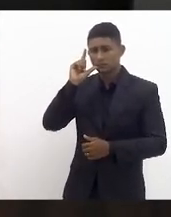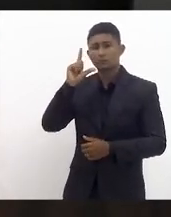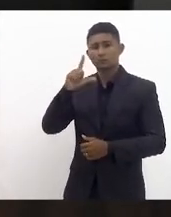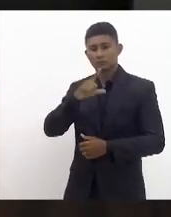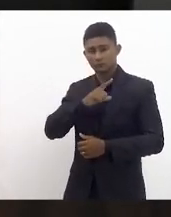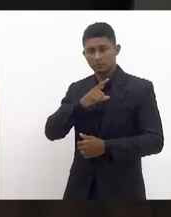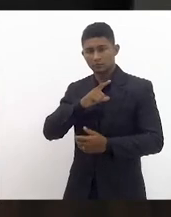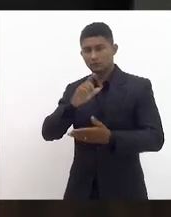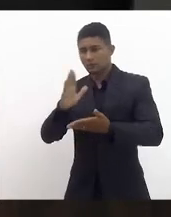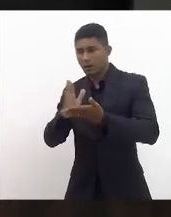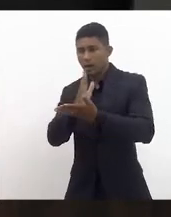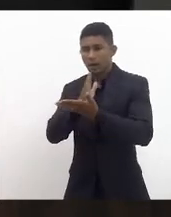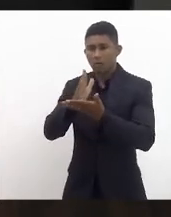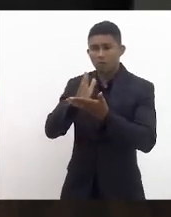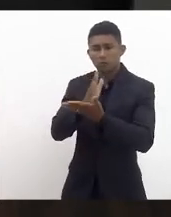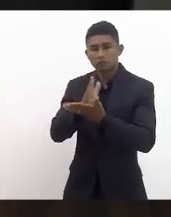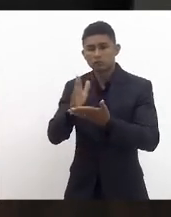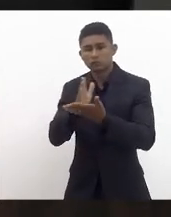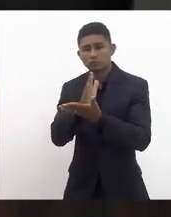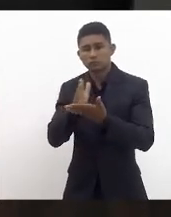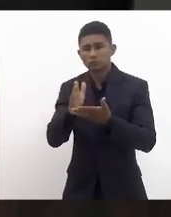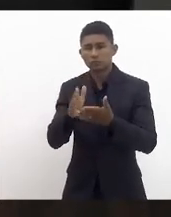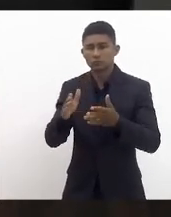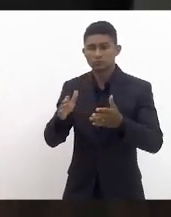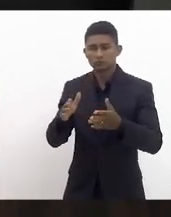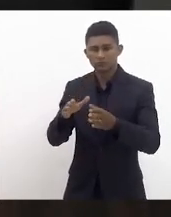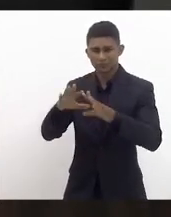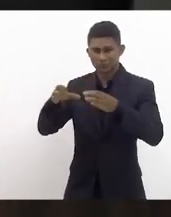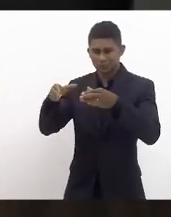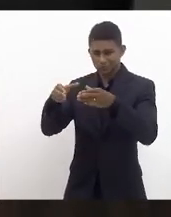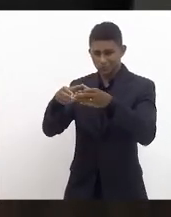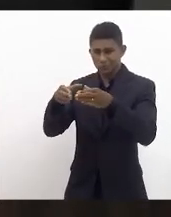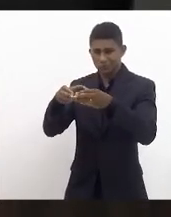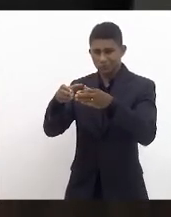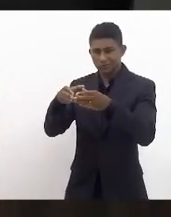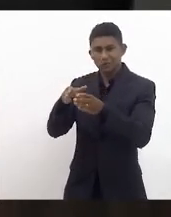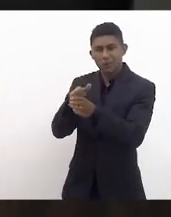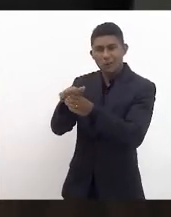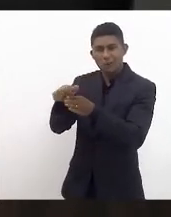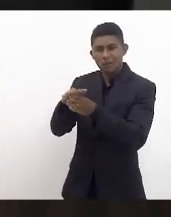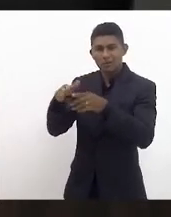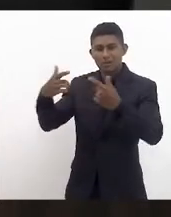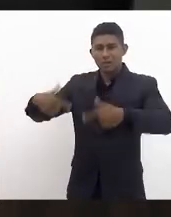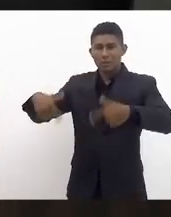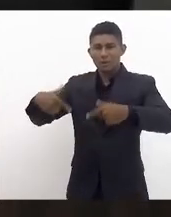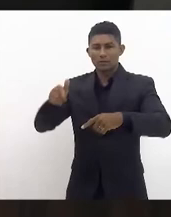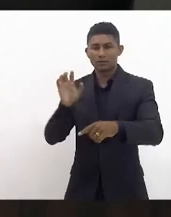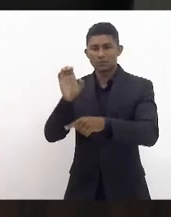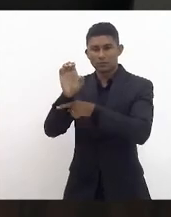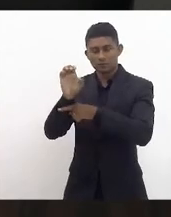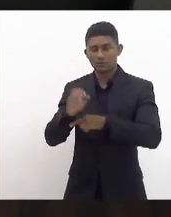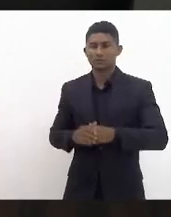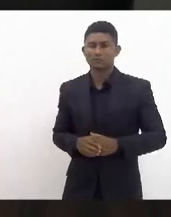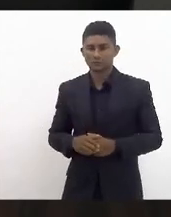integrantes do Conselho de Trabalhadores do Estado, juntamente